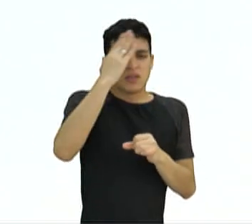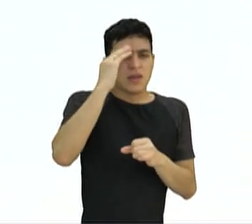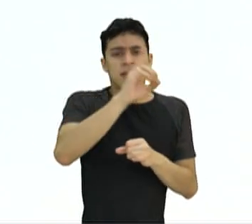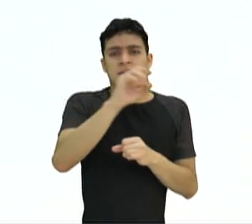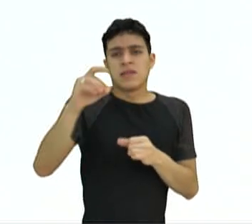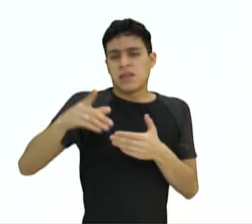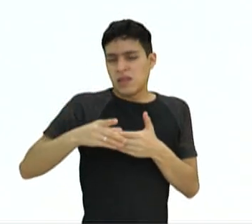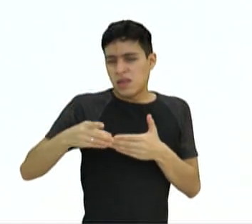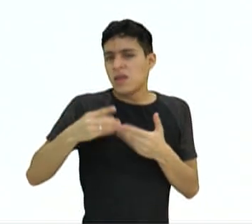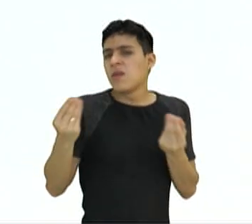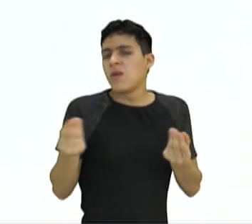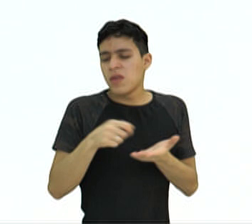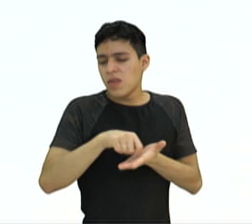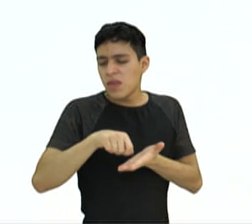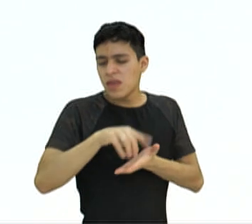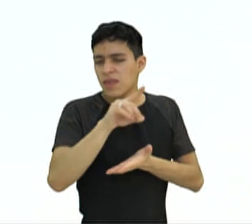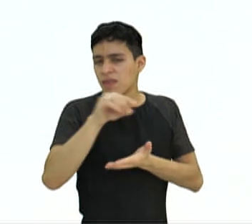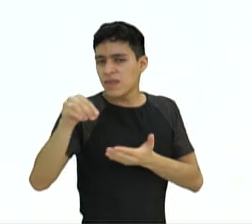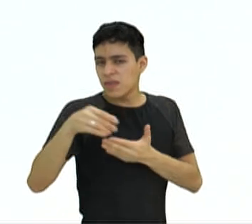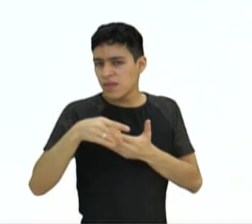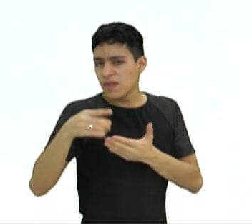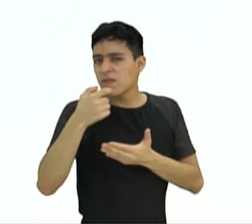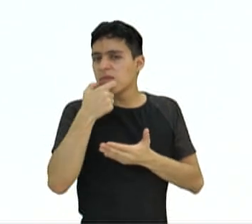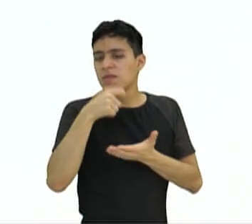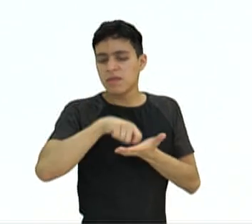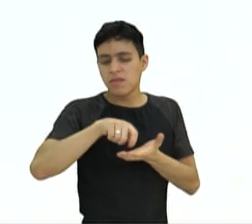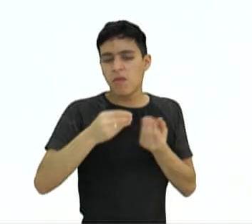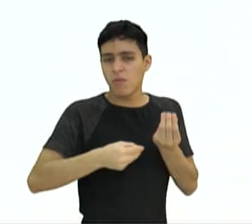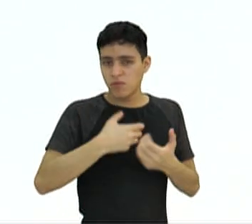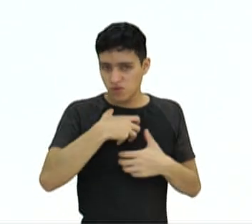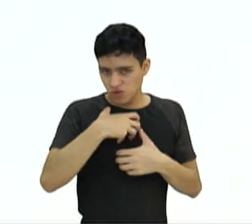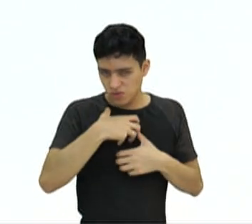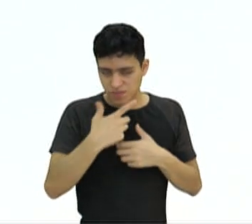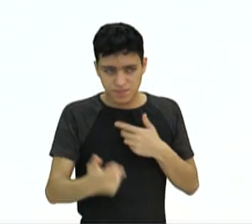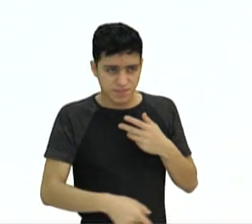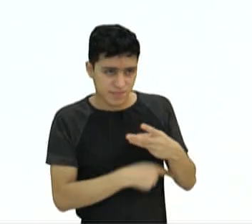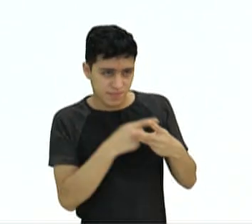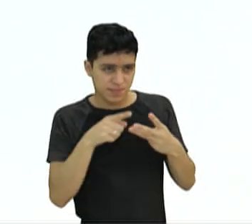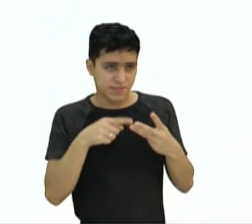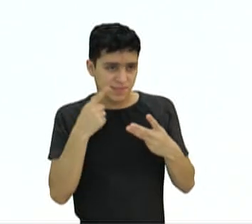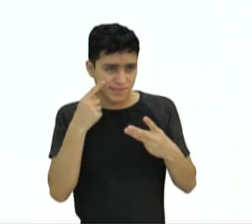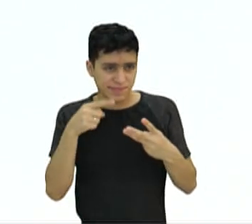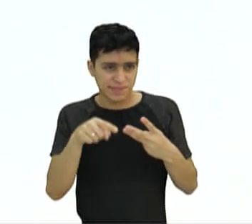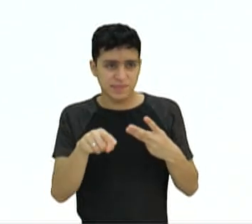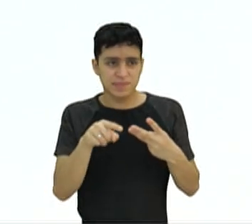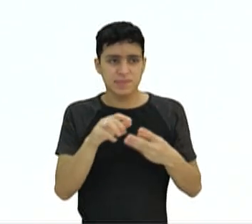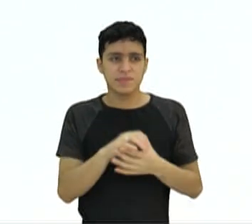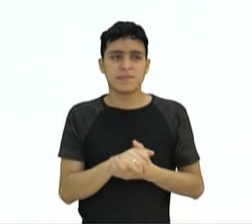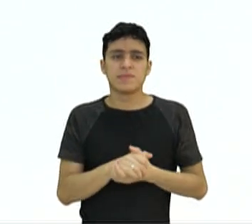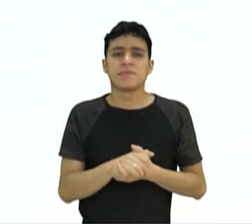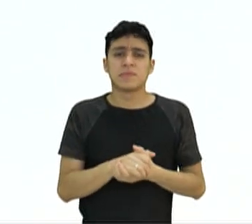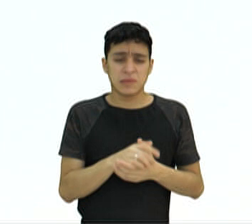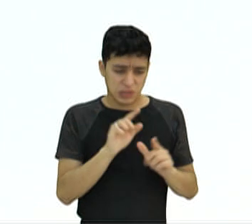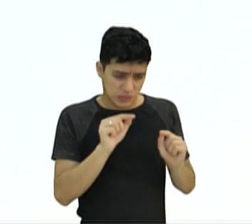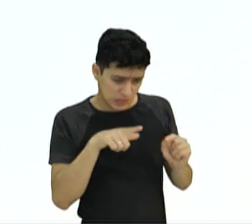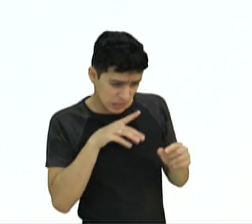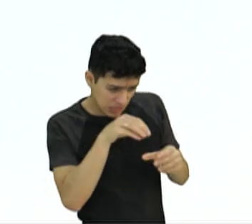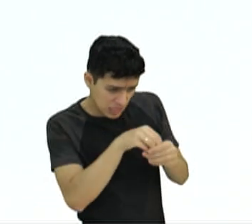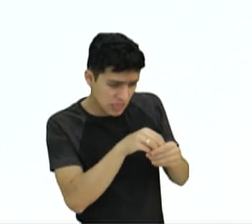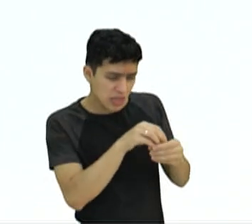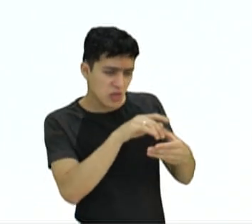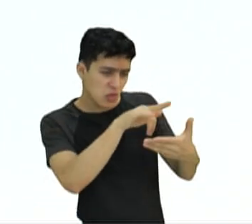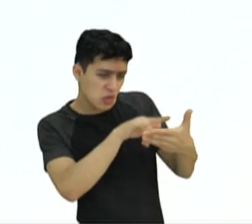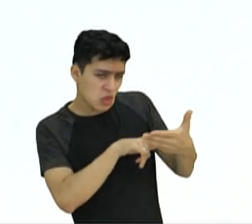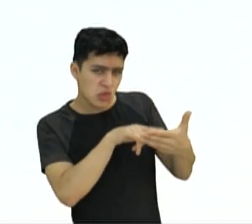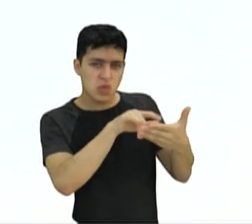foram 100 dólares. Como que escreve 100 em inglês? Was there any identification inside? Por um acaso tinha alguma